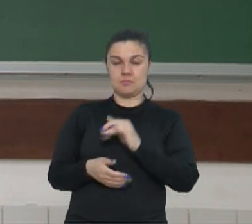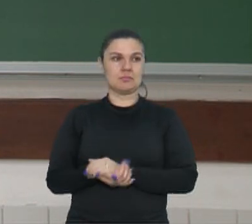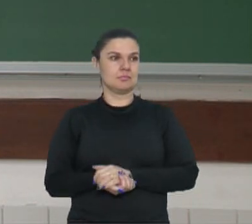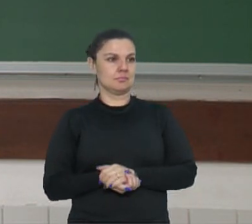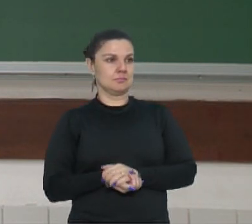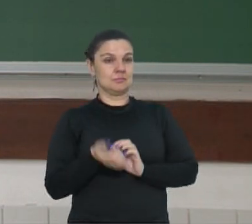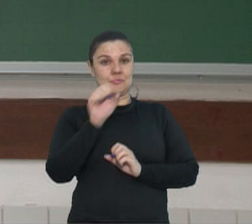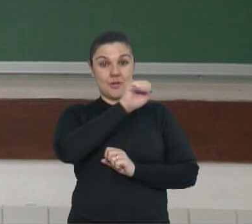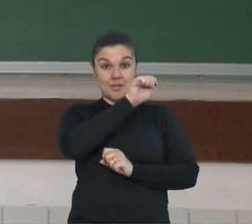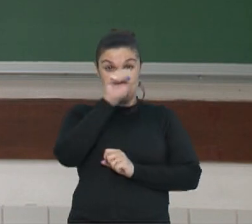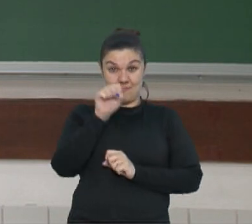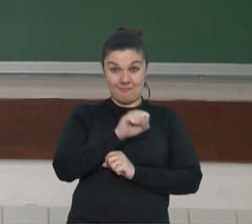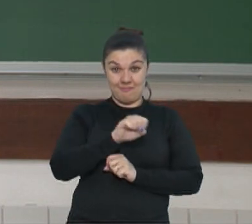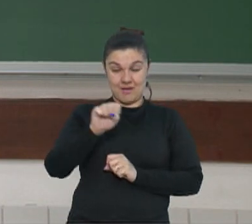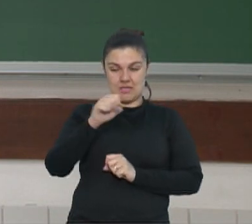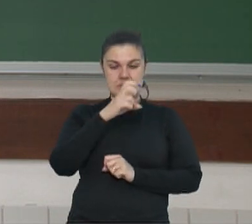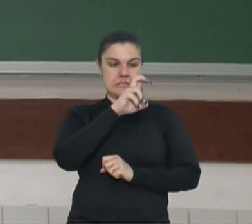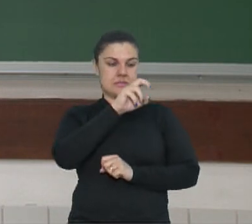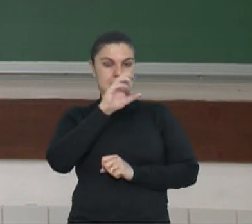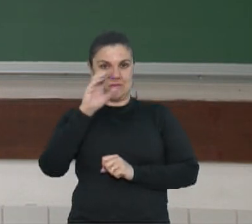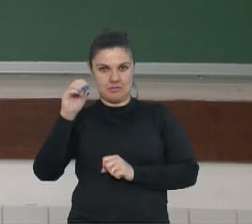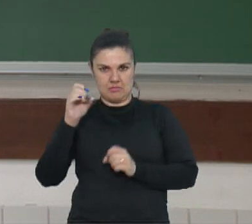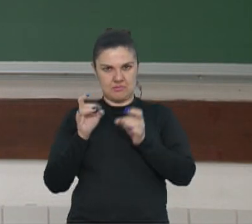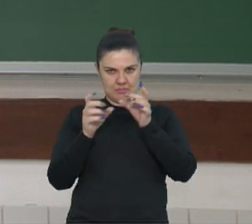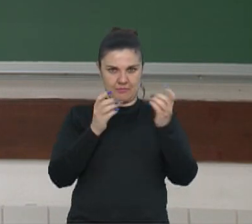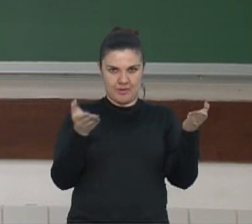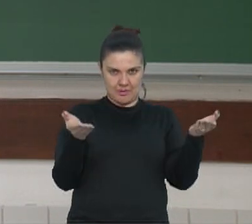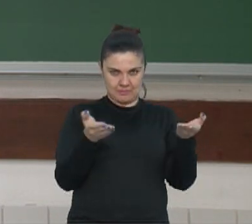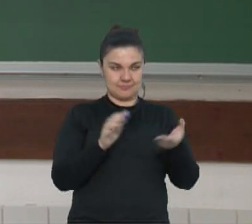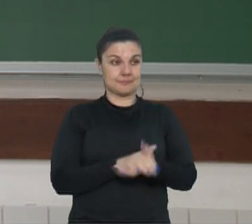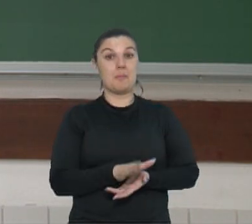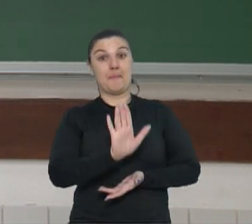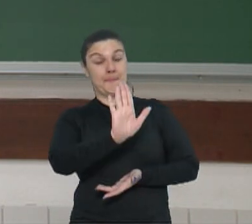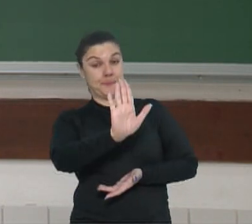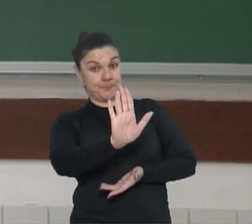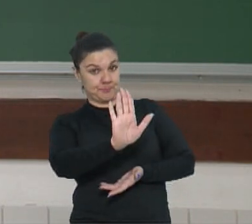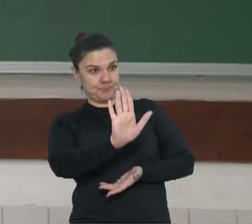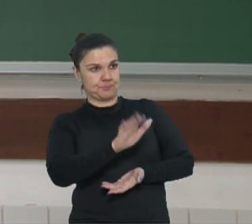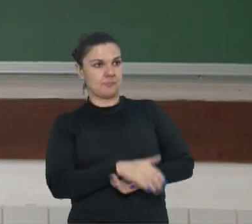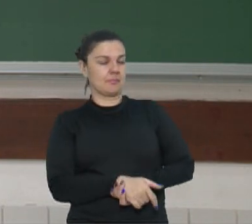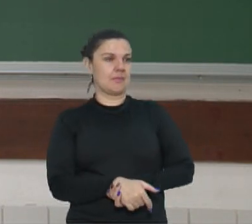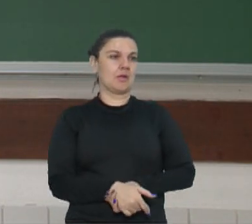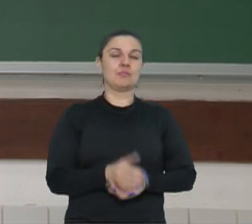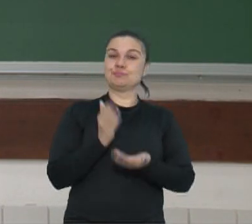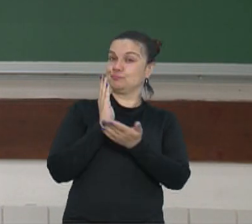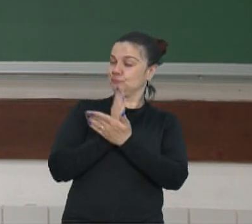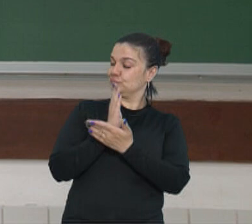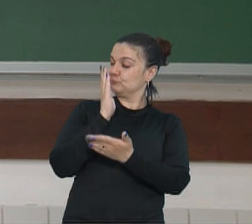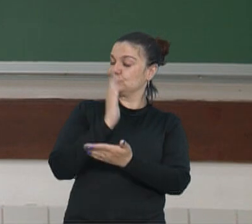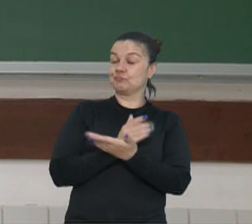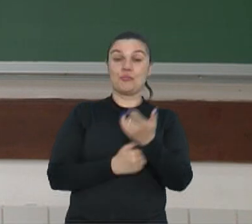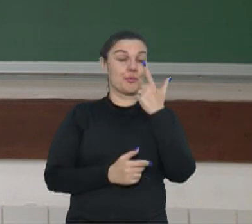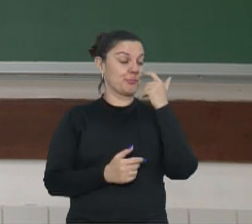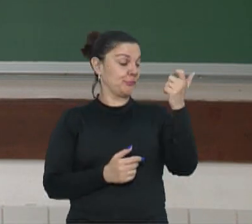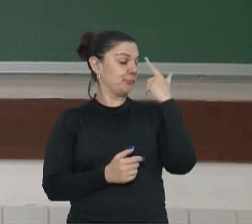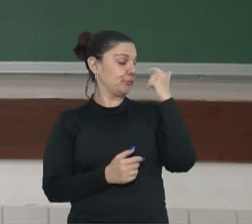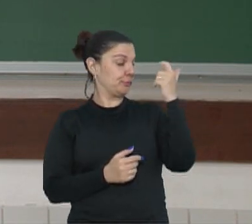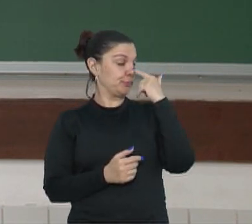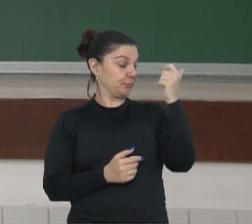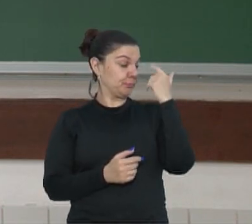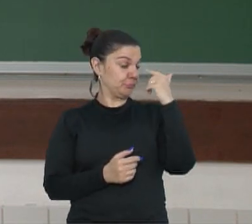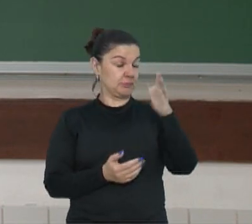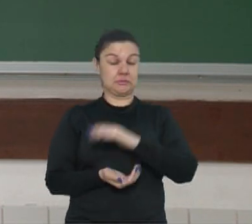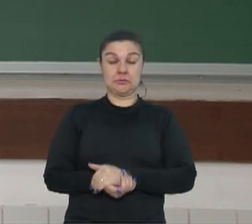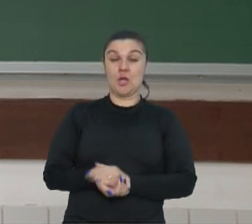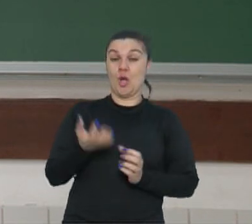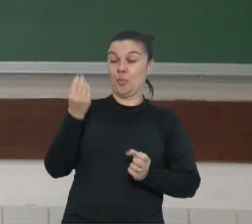o chamado S500, que vende até hoje. Porém, perceberam-se que a poluição ambiental estava muito alta, eram